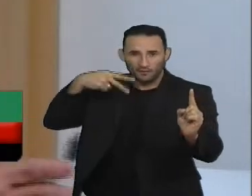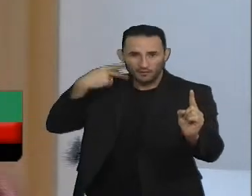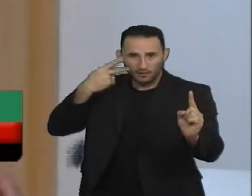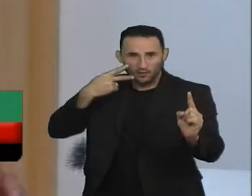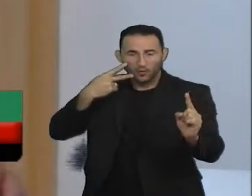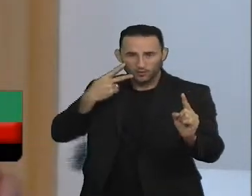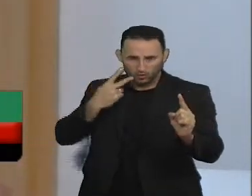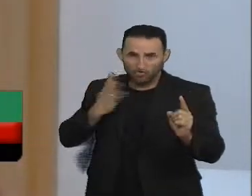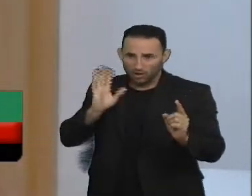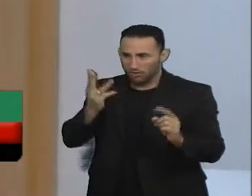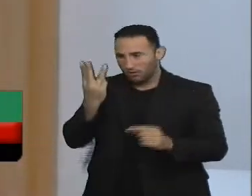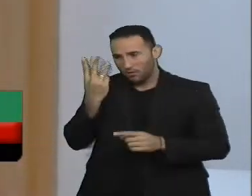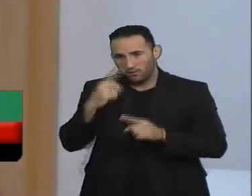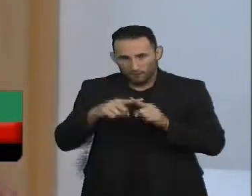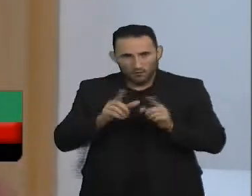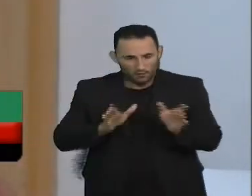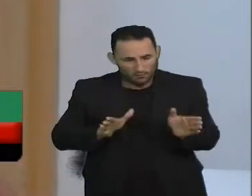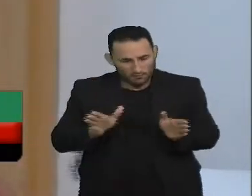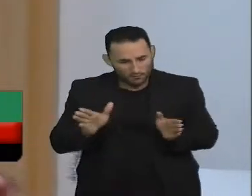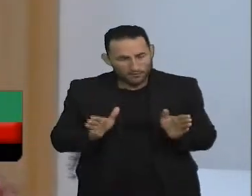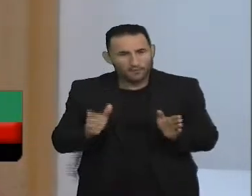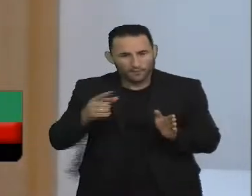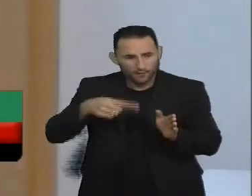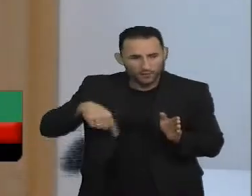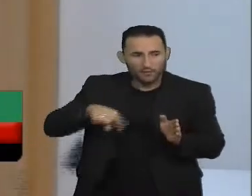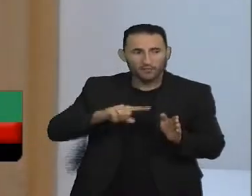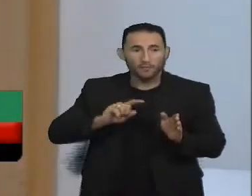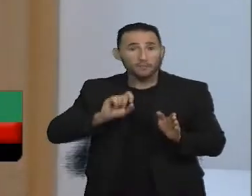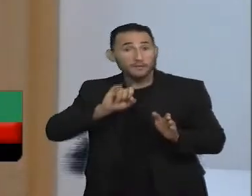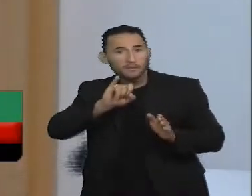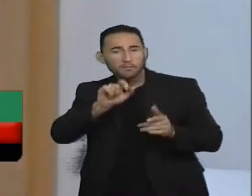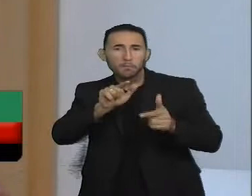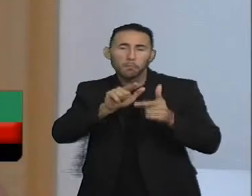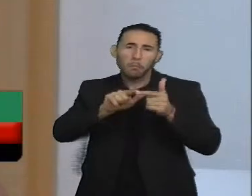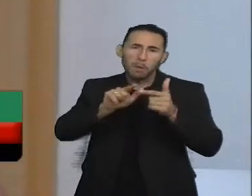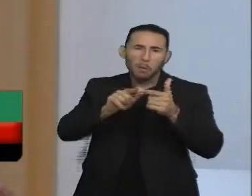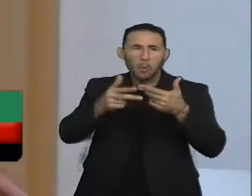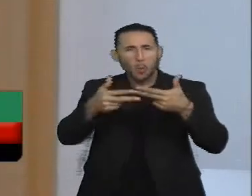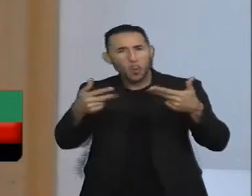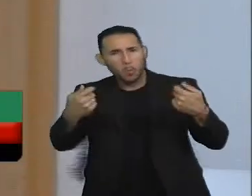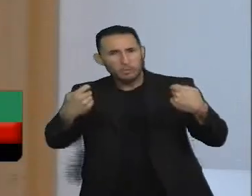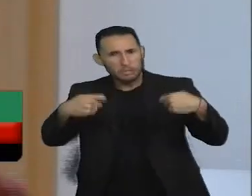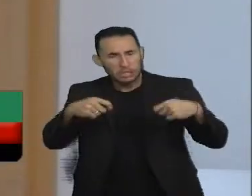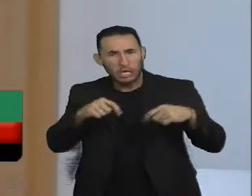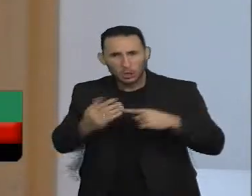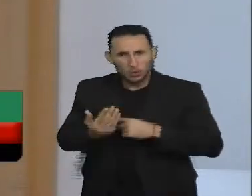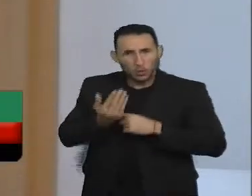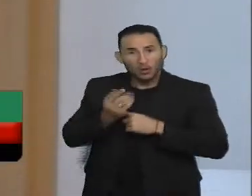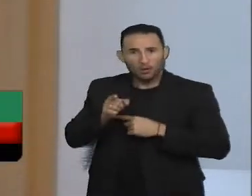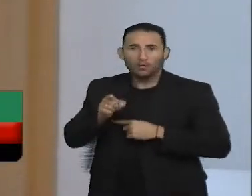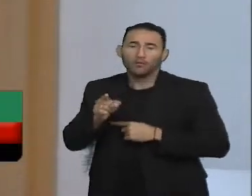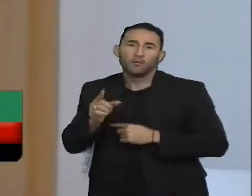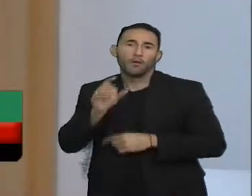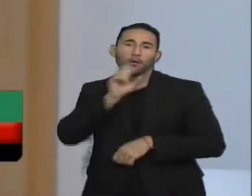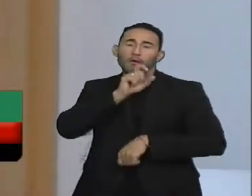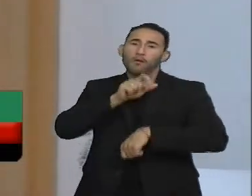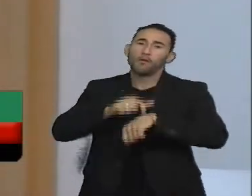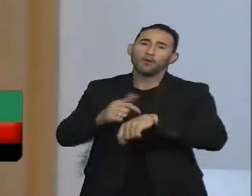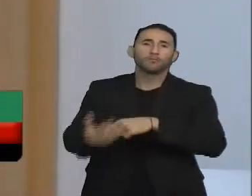estou no terceiro mandato, sempre que a gente precisou assim, das questões na área da saúde, ele foi muito solista,